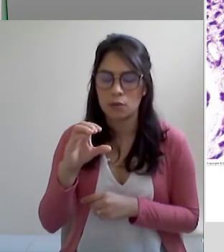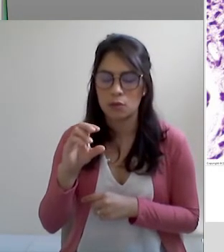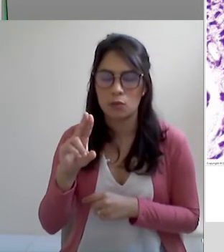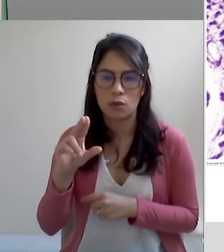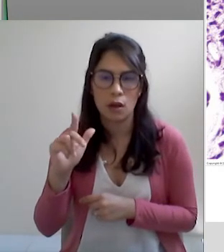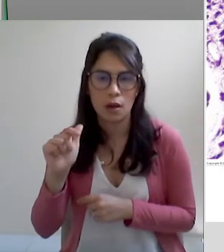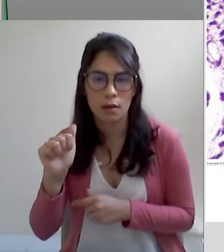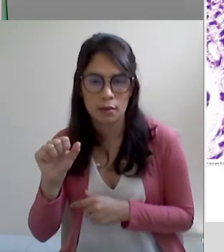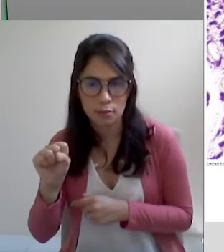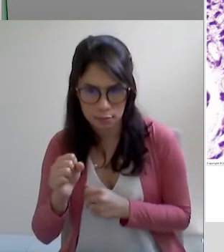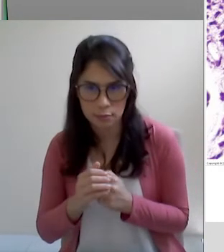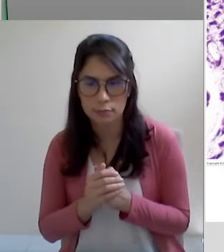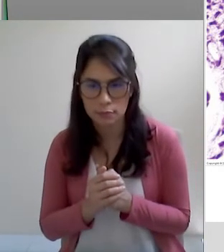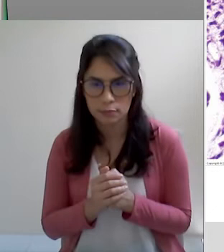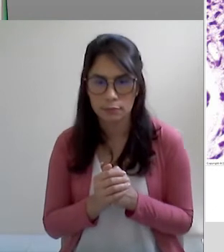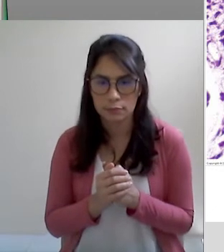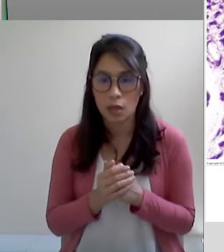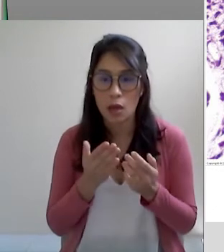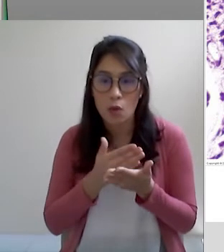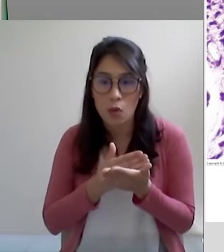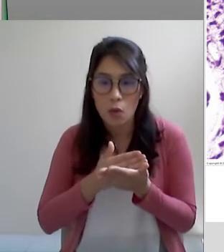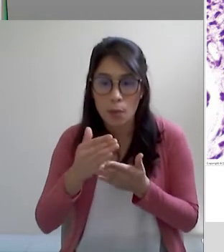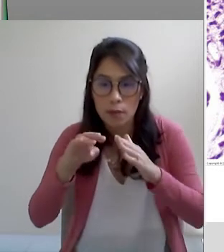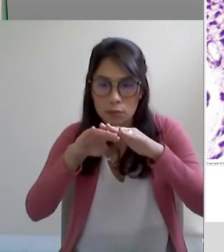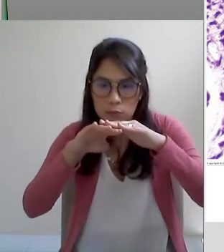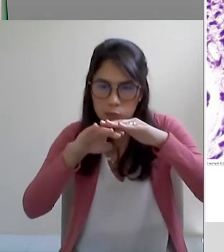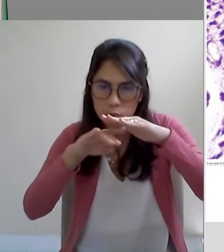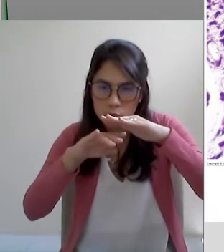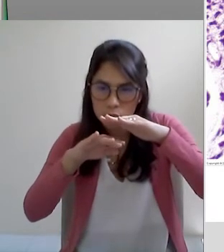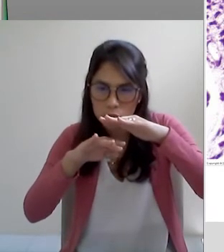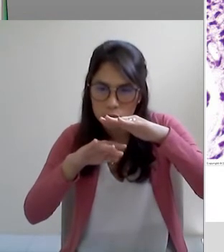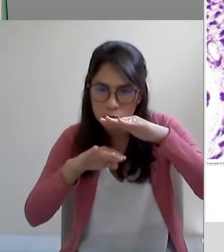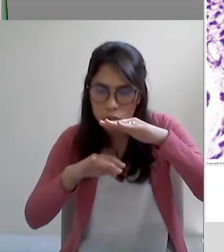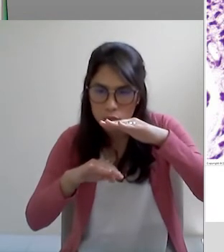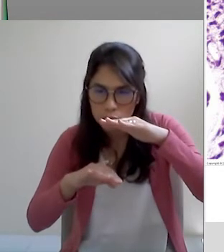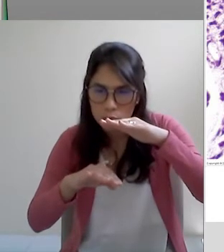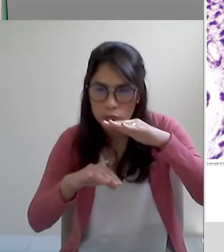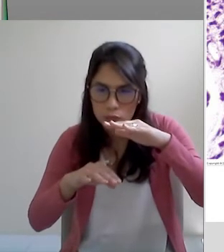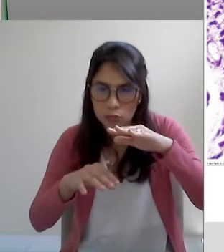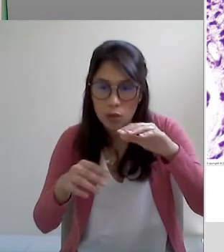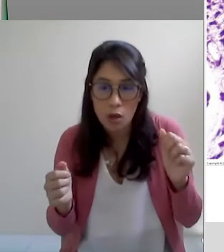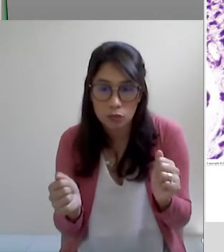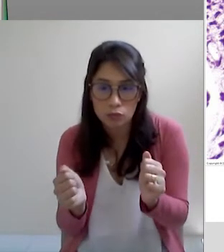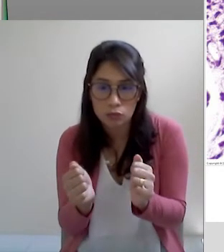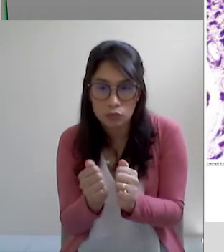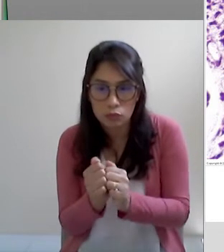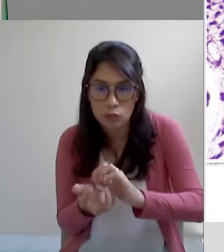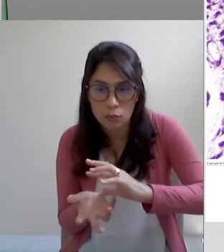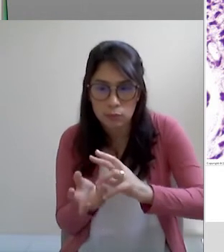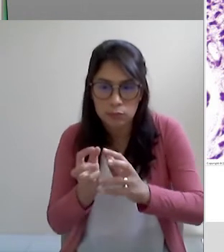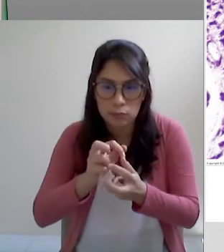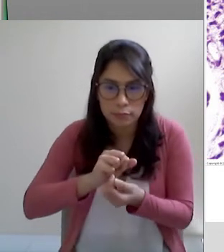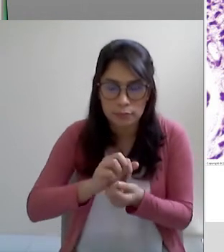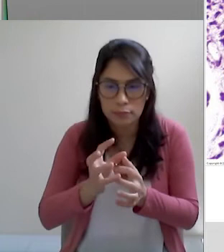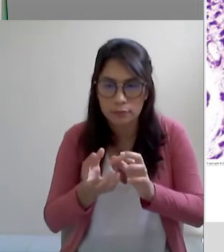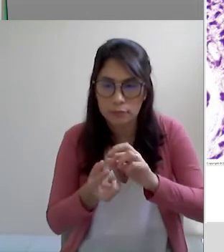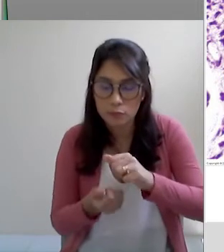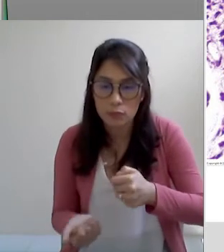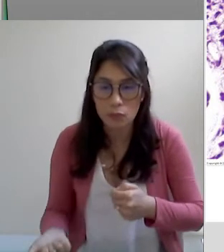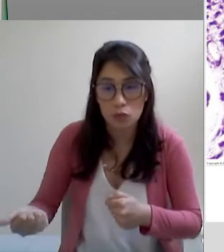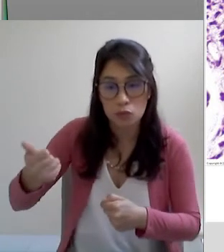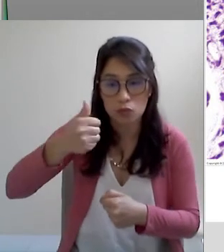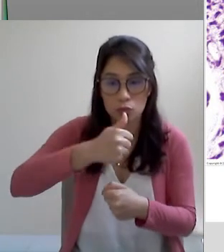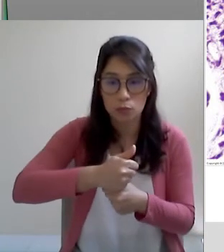a continuidade da deposição óssea, ao passo que o osso é remodelado, substituindo o osso imaturo, que não